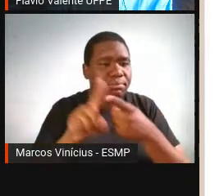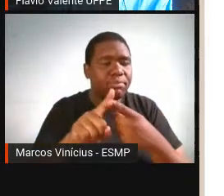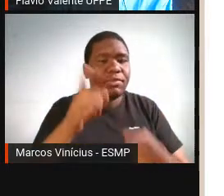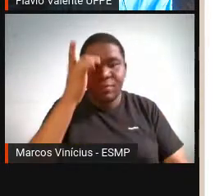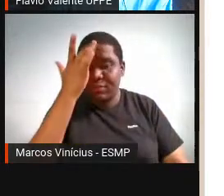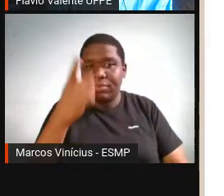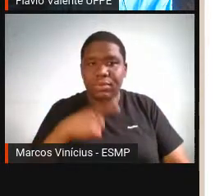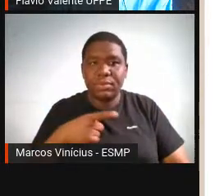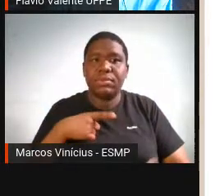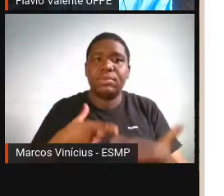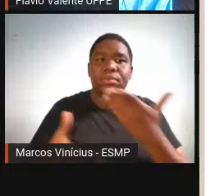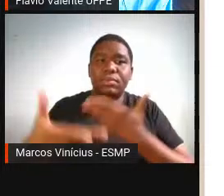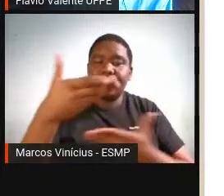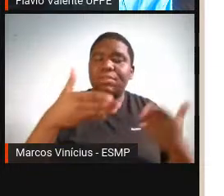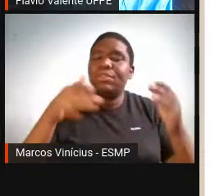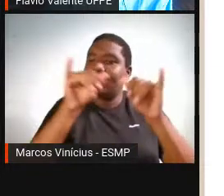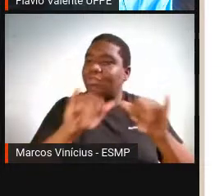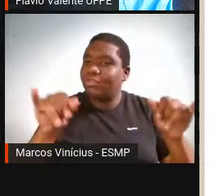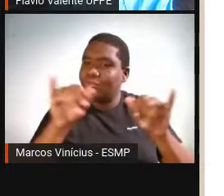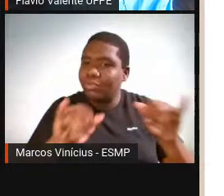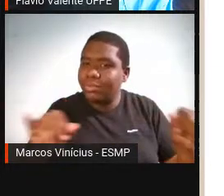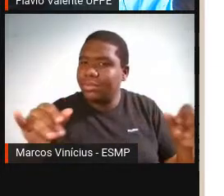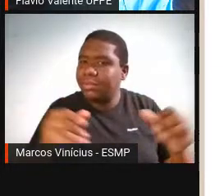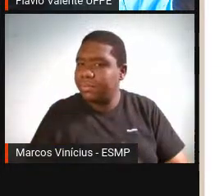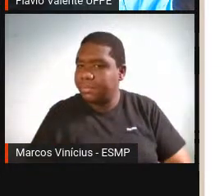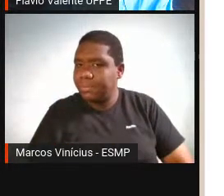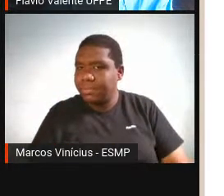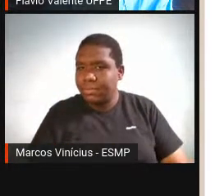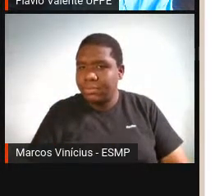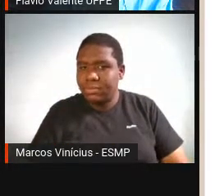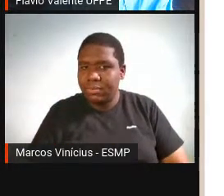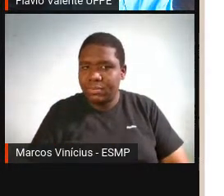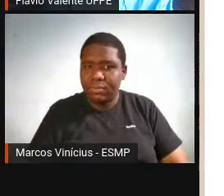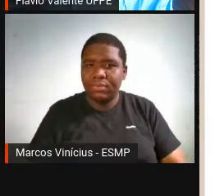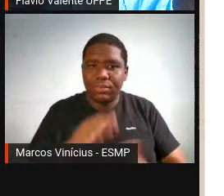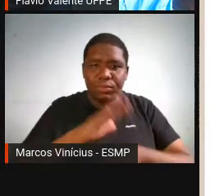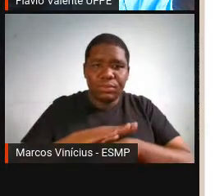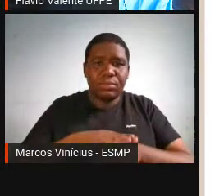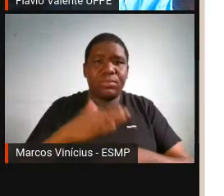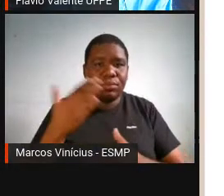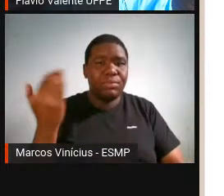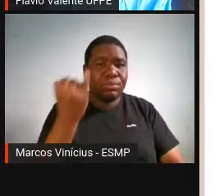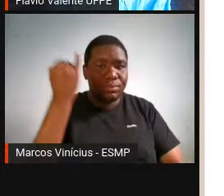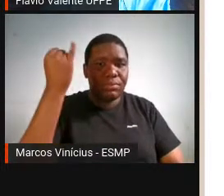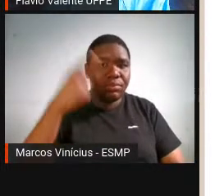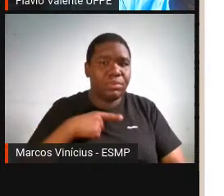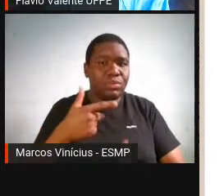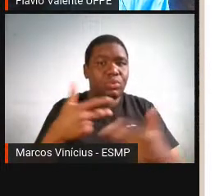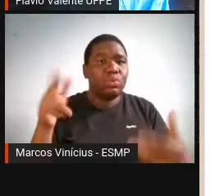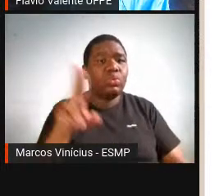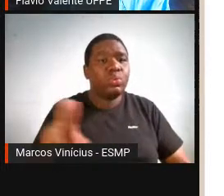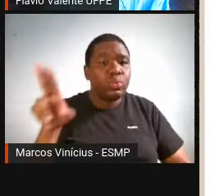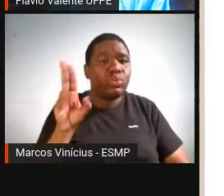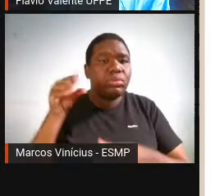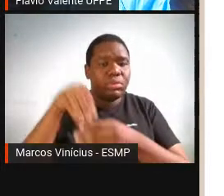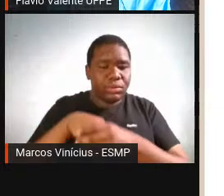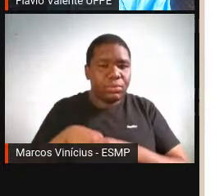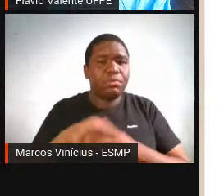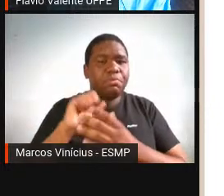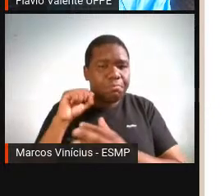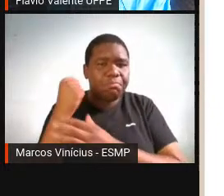de alegações e violações de dano. Nesse momento, é fundamental que instrumentos de recursos sejam institucionalizados e